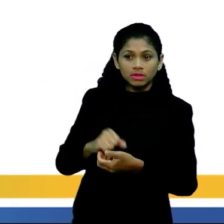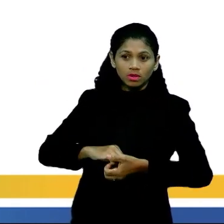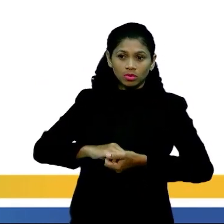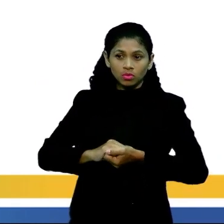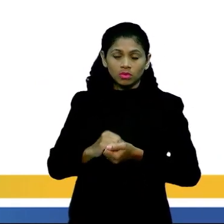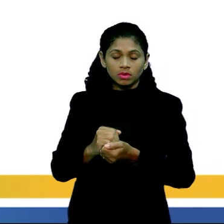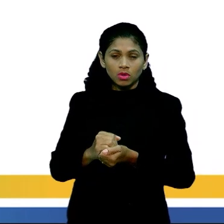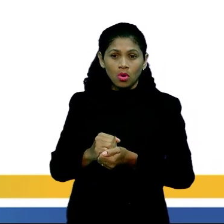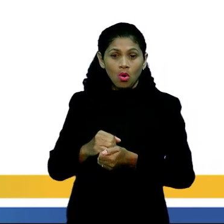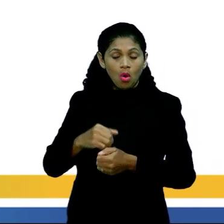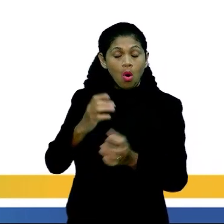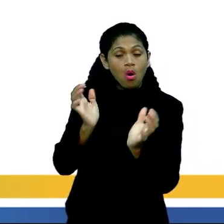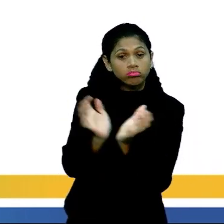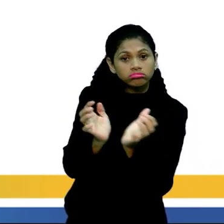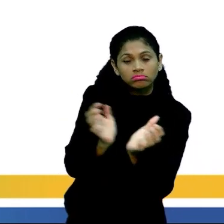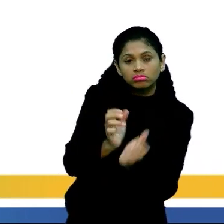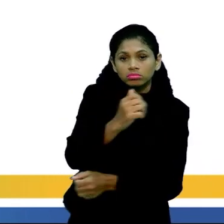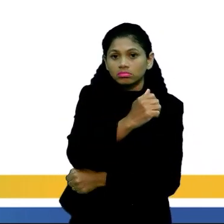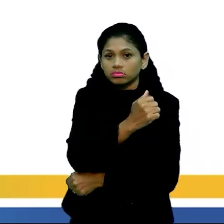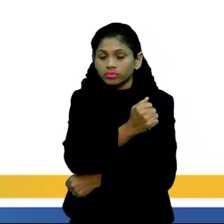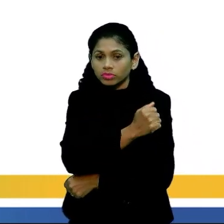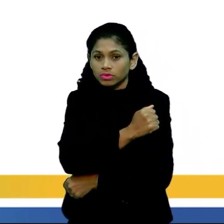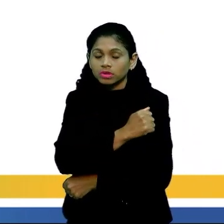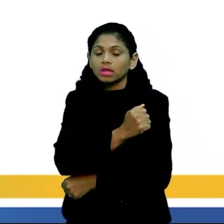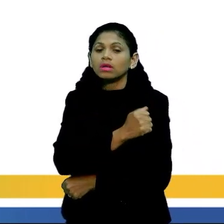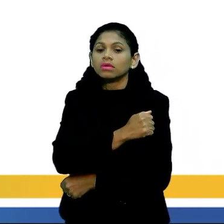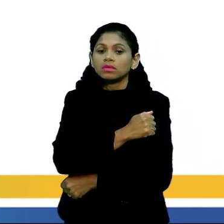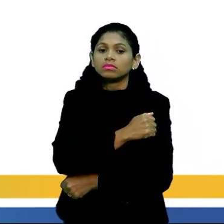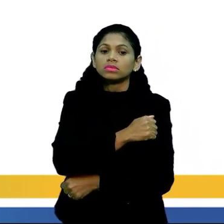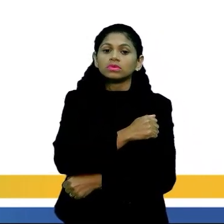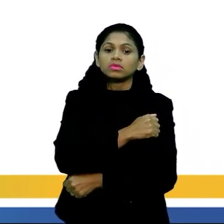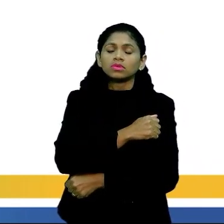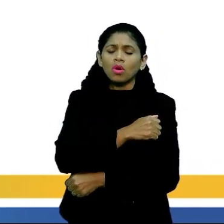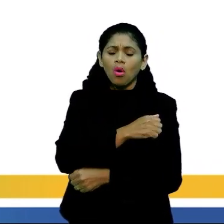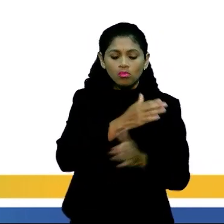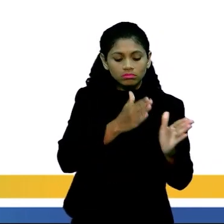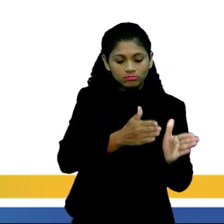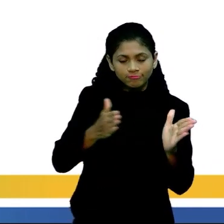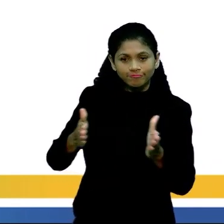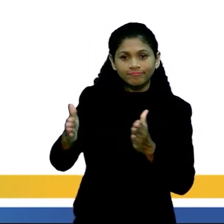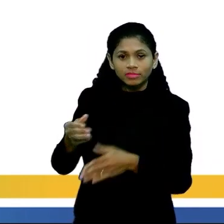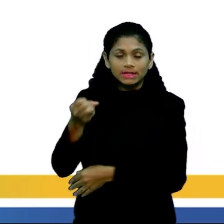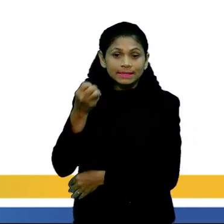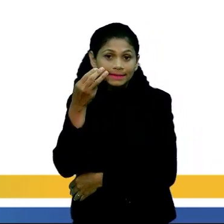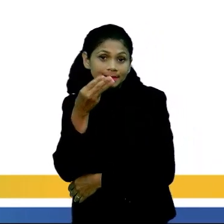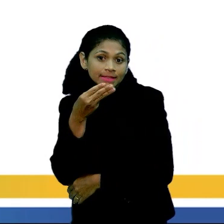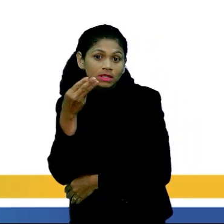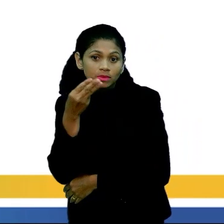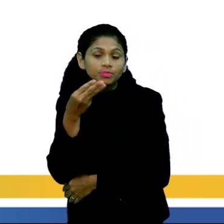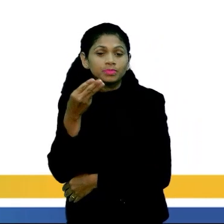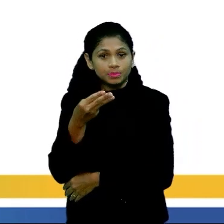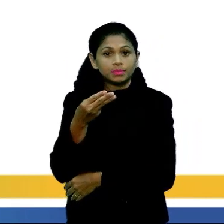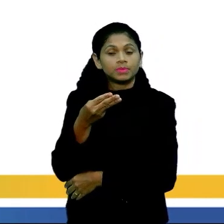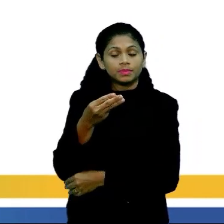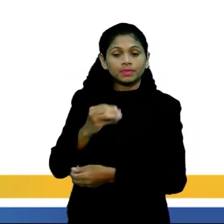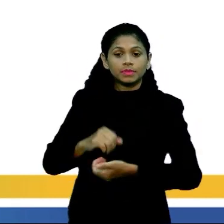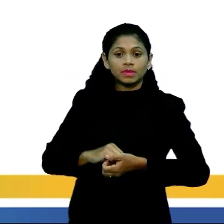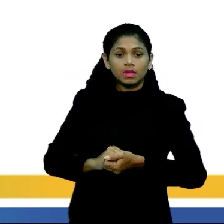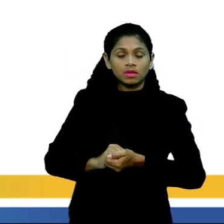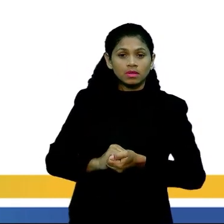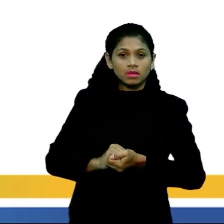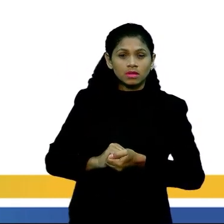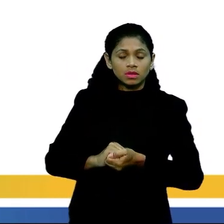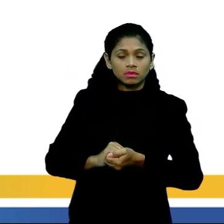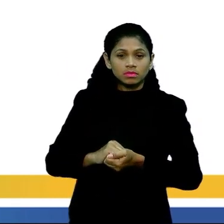pôde observar a série de processos de beneficiamento da cana-de-açúcar, entre os quais se destacam: a